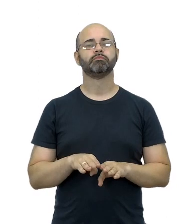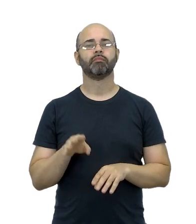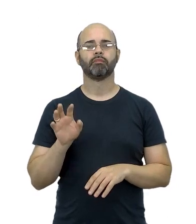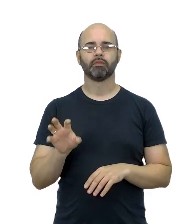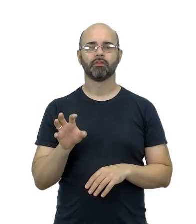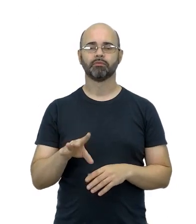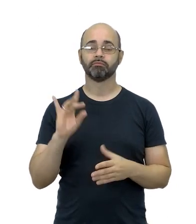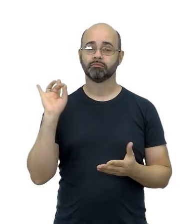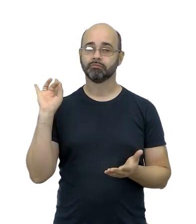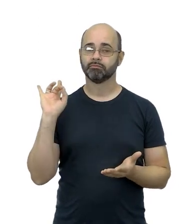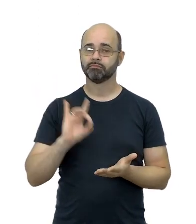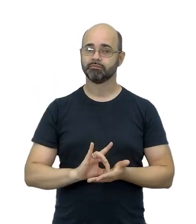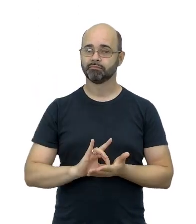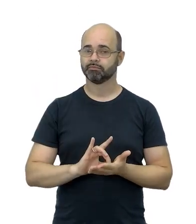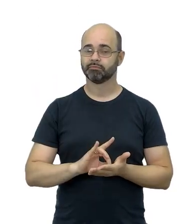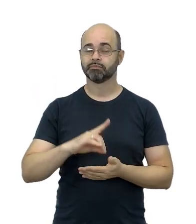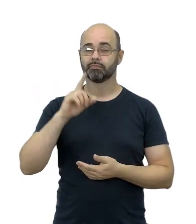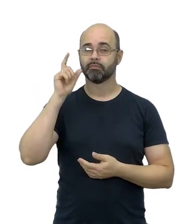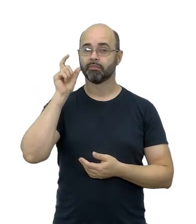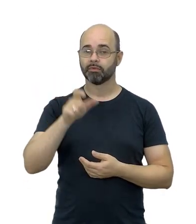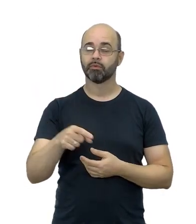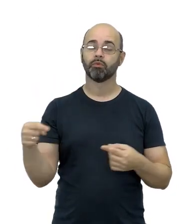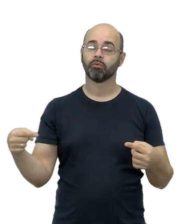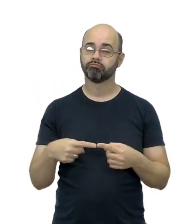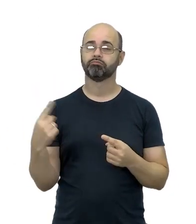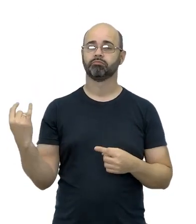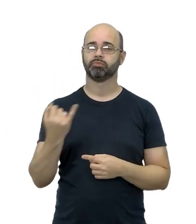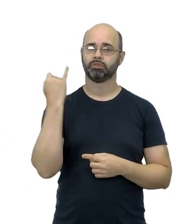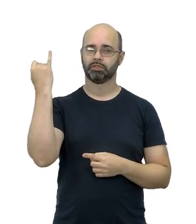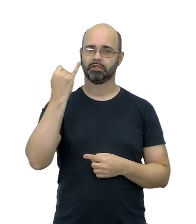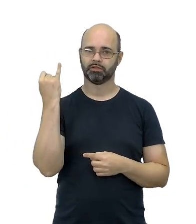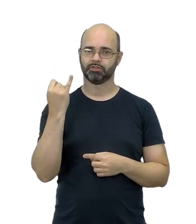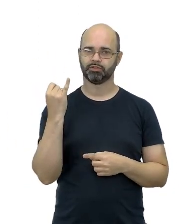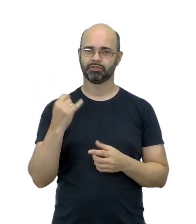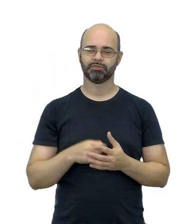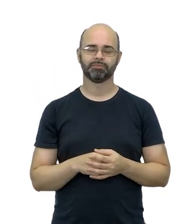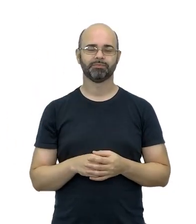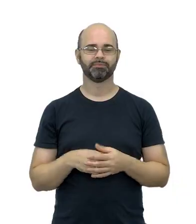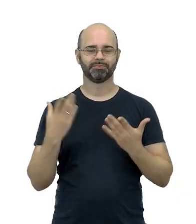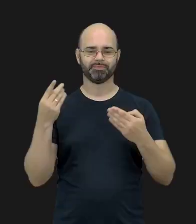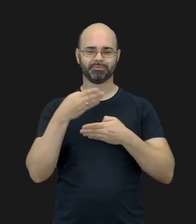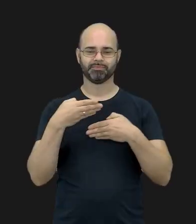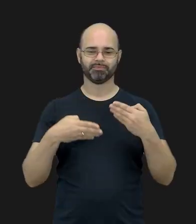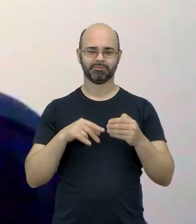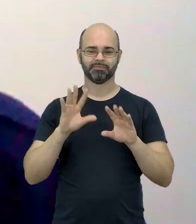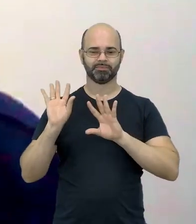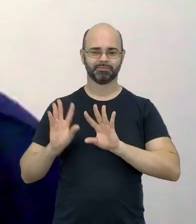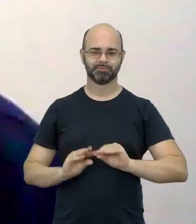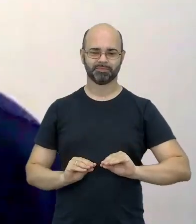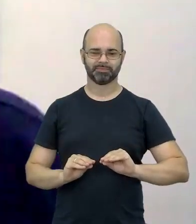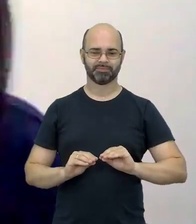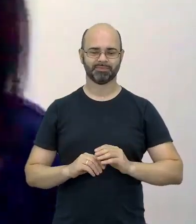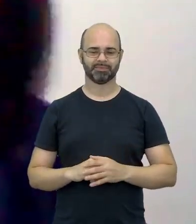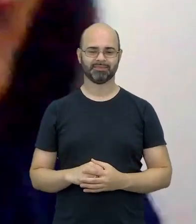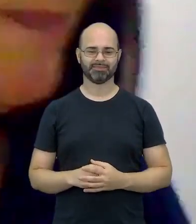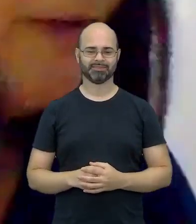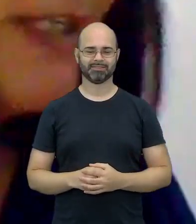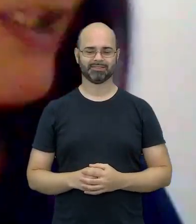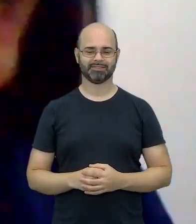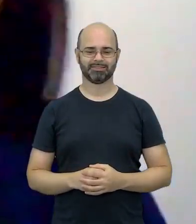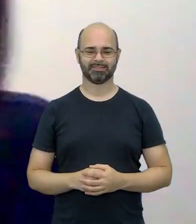realmente importantes daquelas figuras. Então eu vou descompartilhar aqui um pouquinho a minha tela para que eu